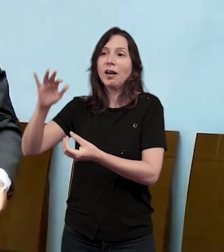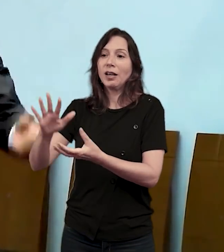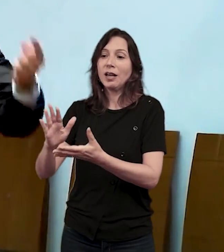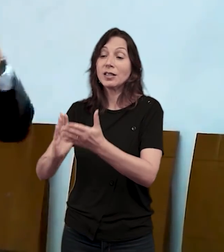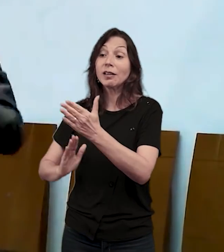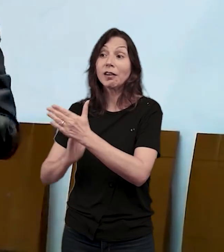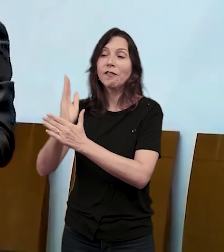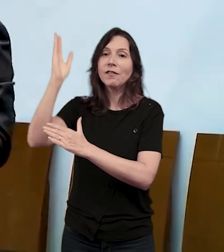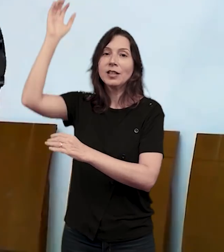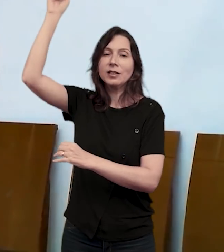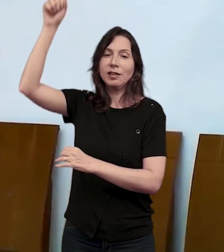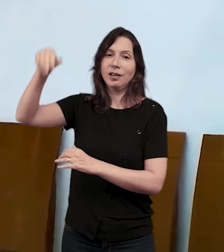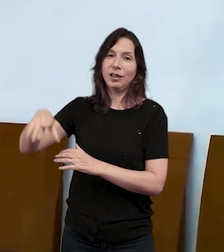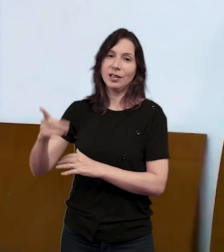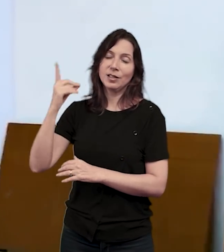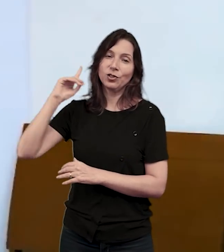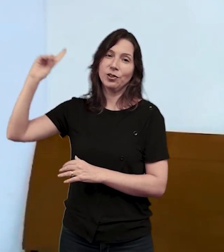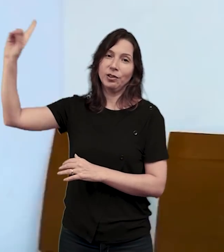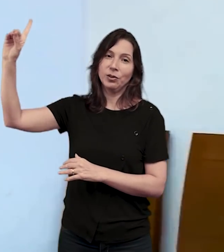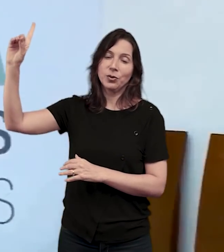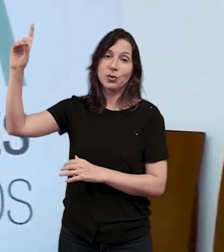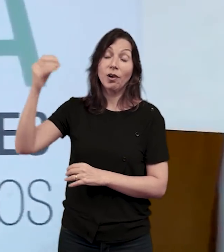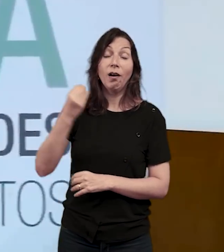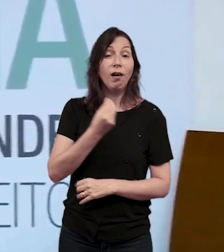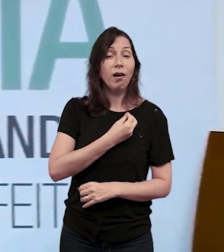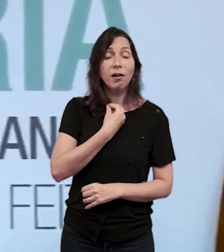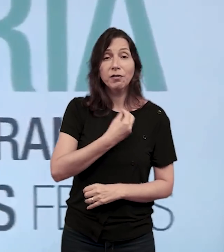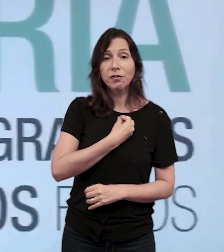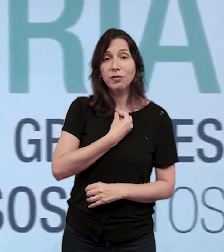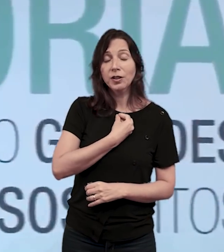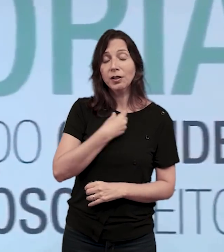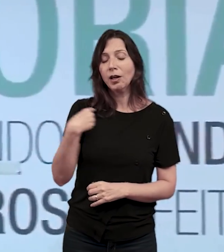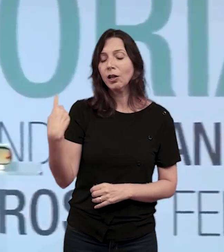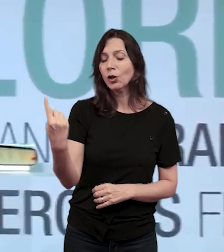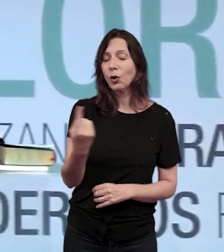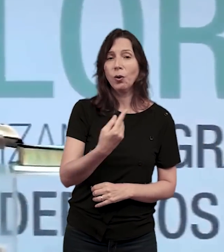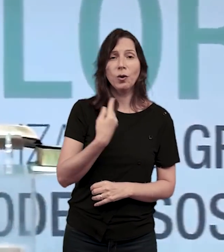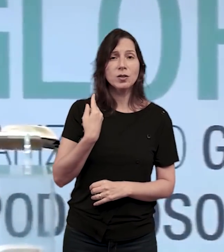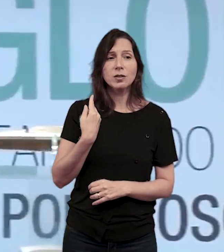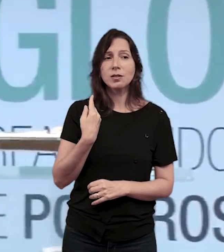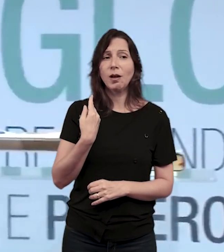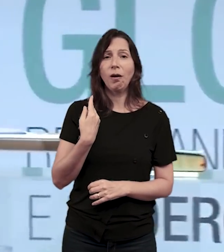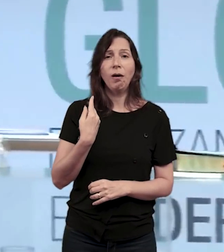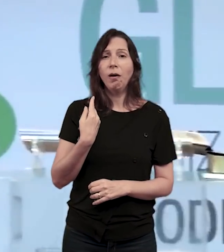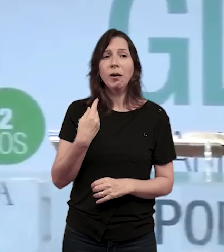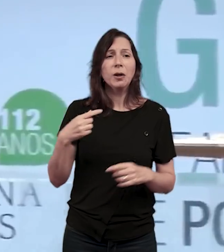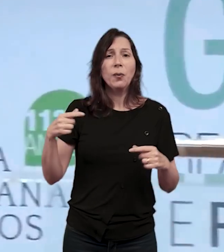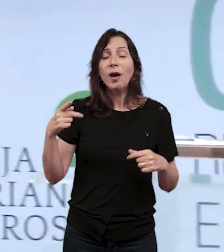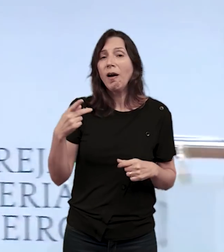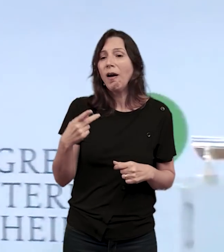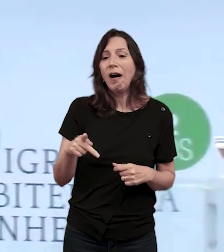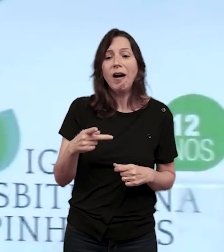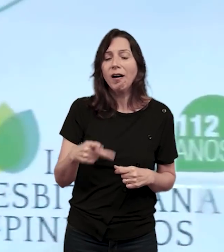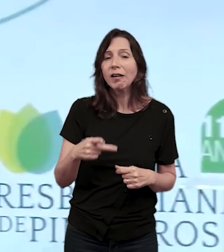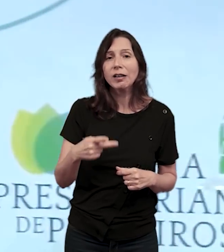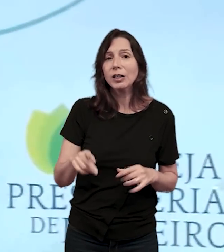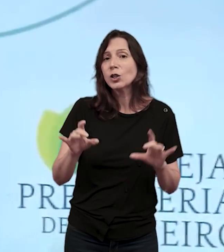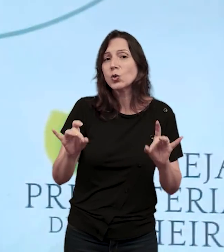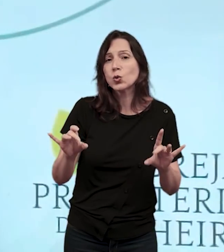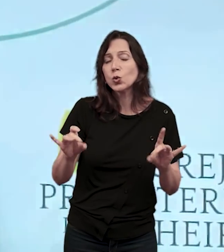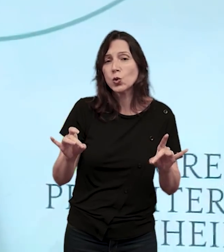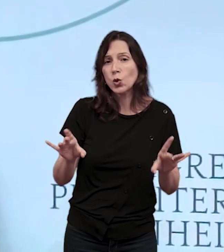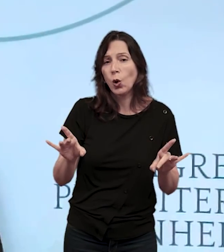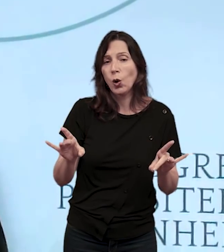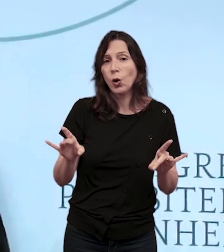Amados irmãos, a nossa vida não constitui apenas o pequeno lustro da caminhada do berço à sepultura. Nós somos chamados para